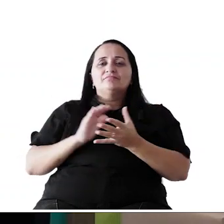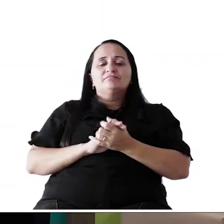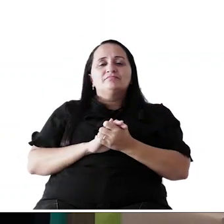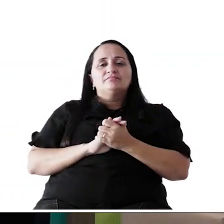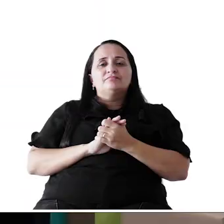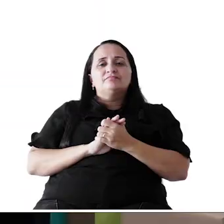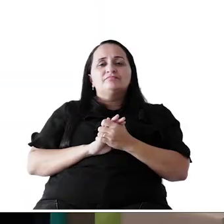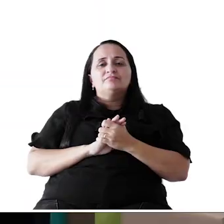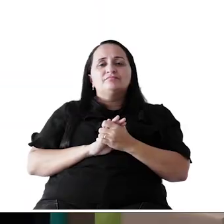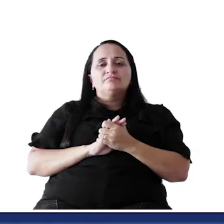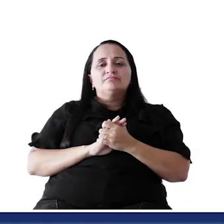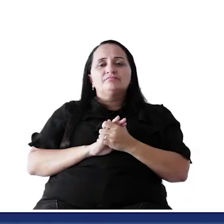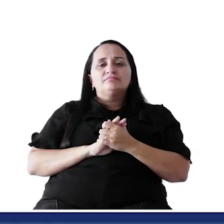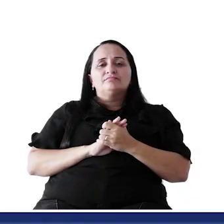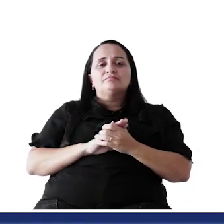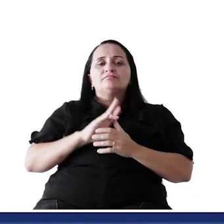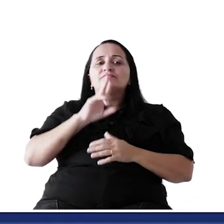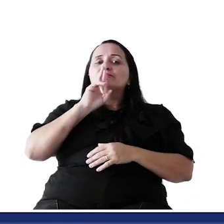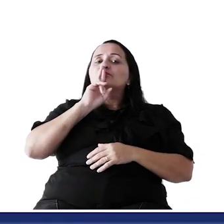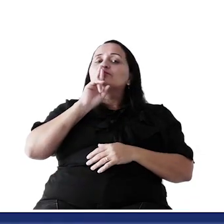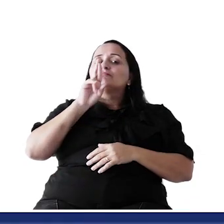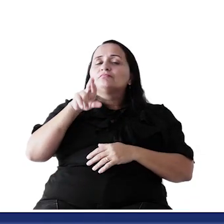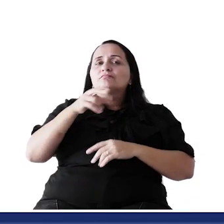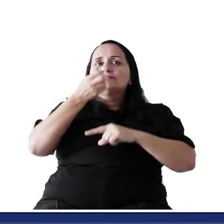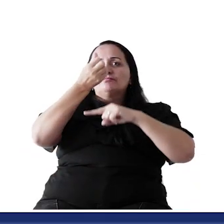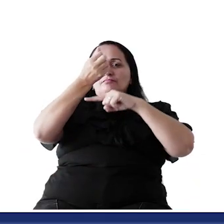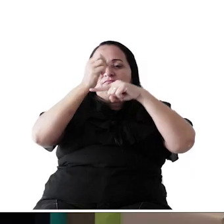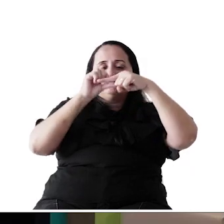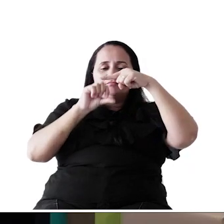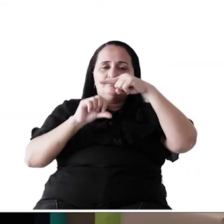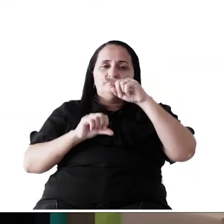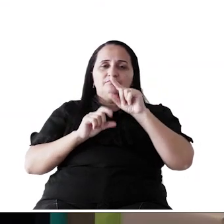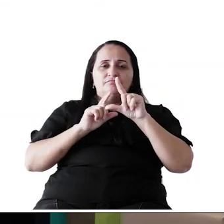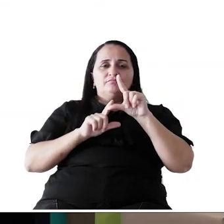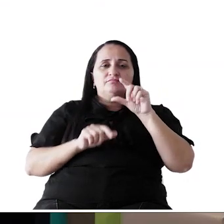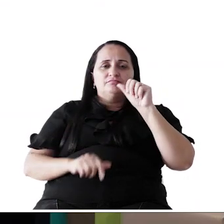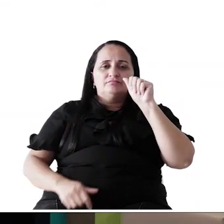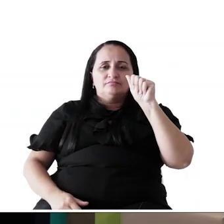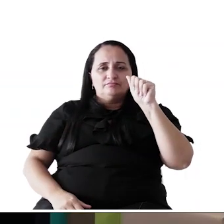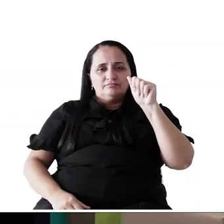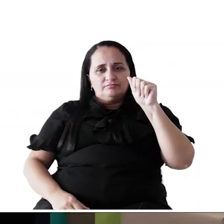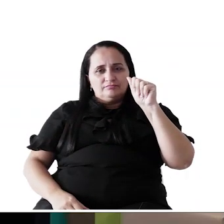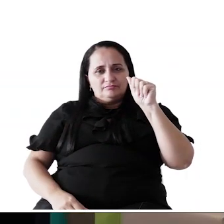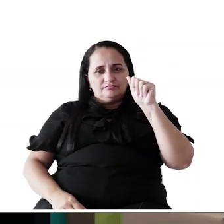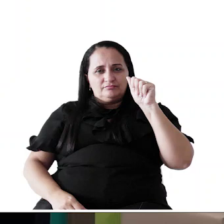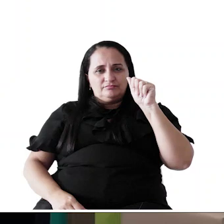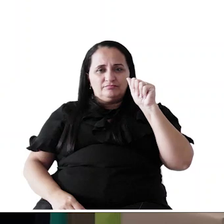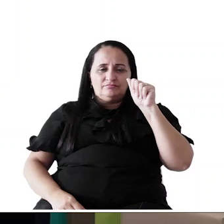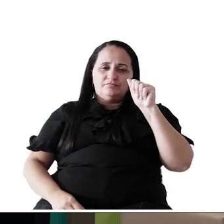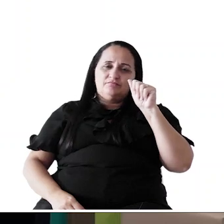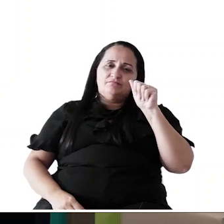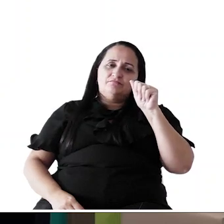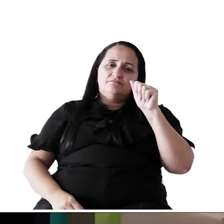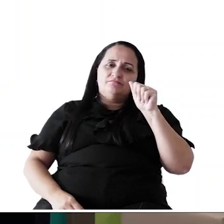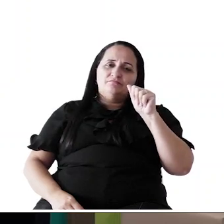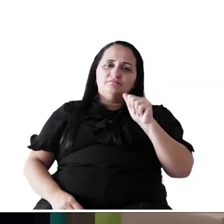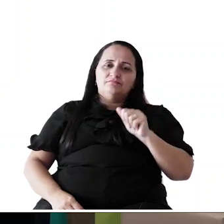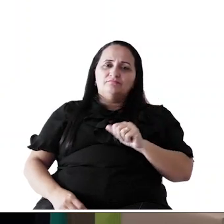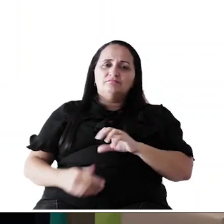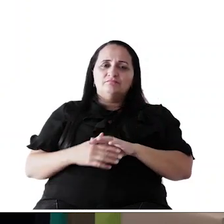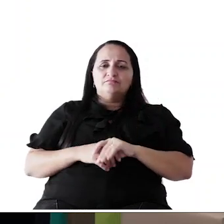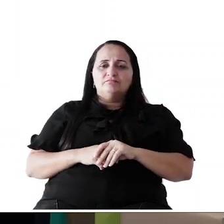Cuidado com a pergunta do problema. Resposta correta na letra A. Agora eu vou trazer para vocês uma situação em que